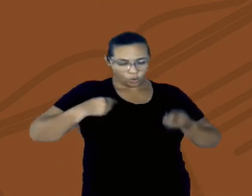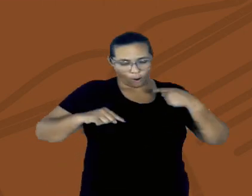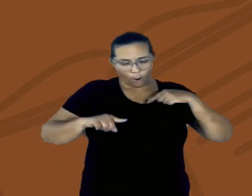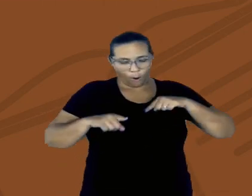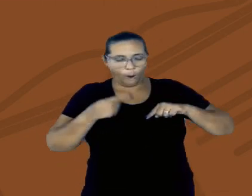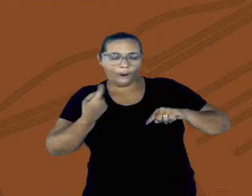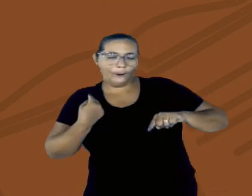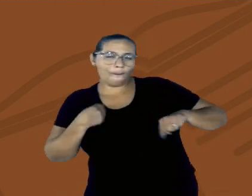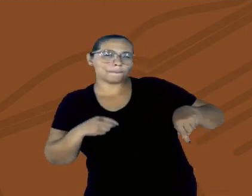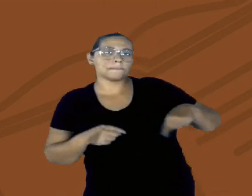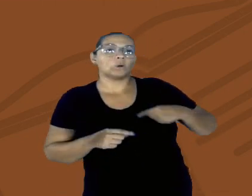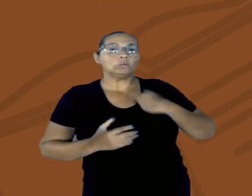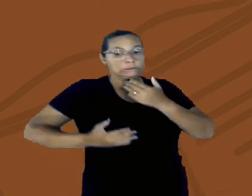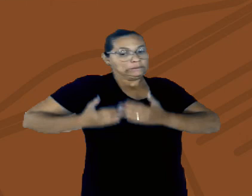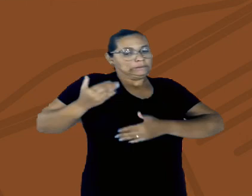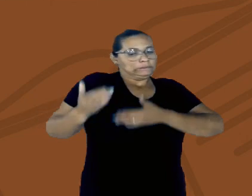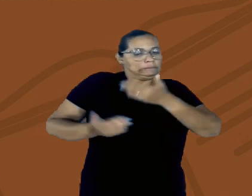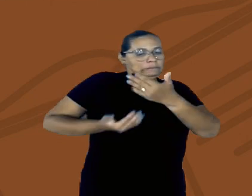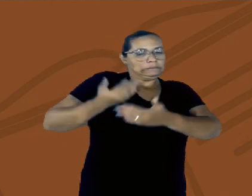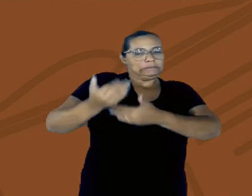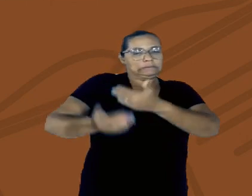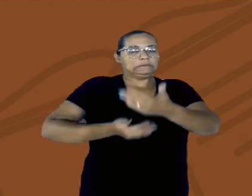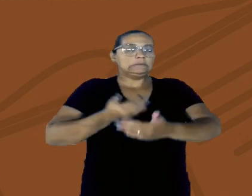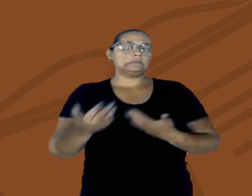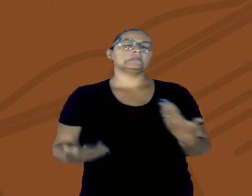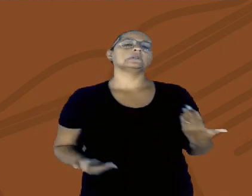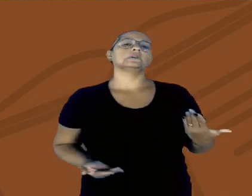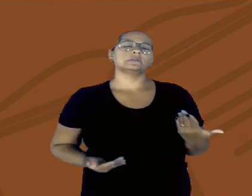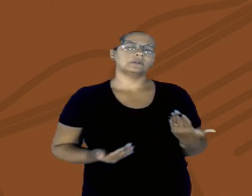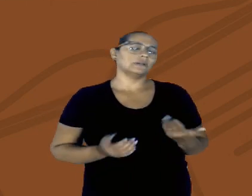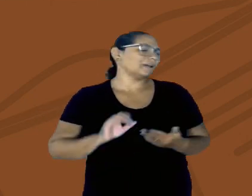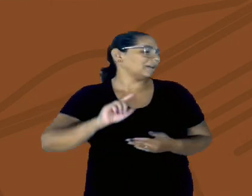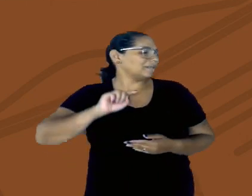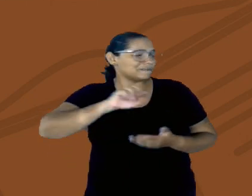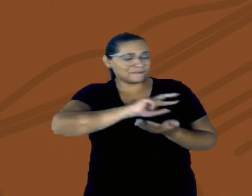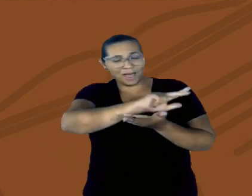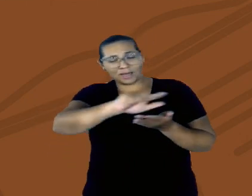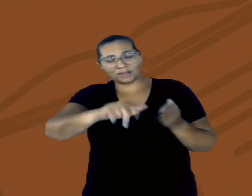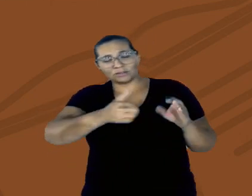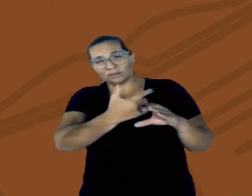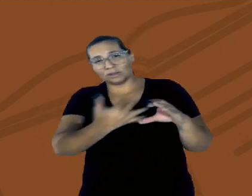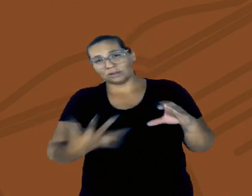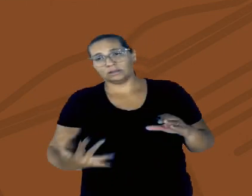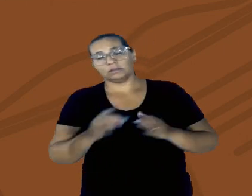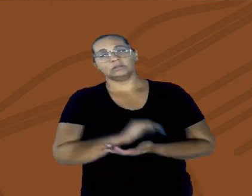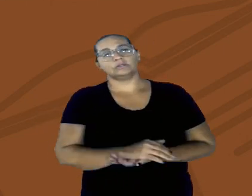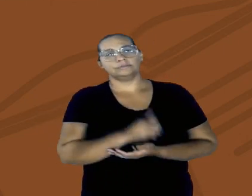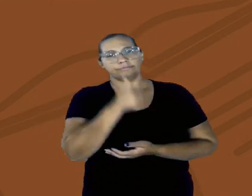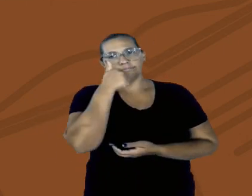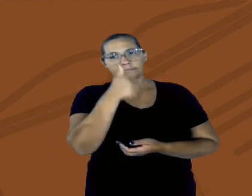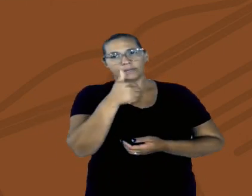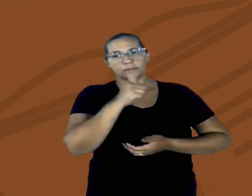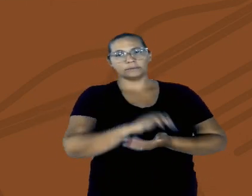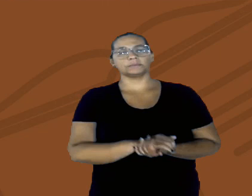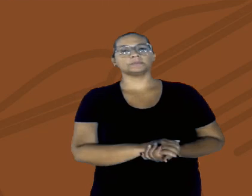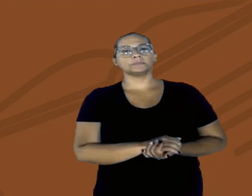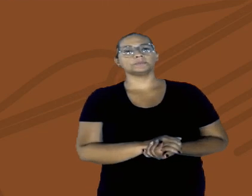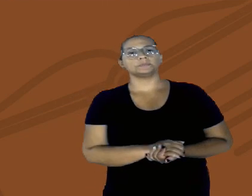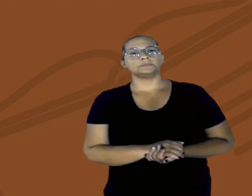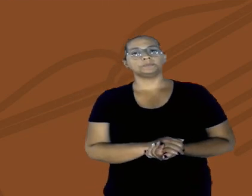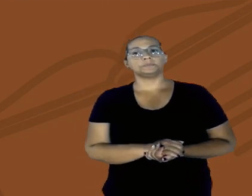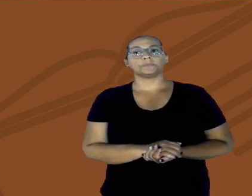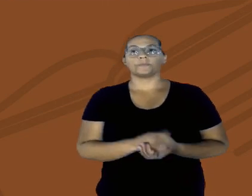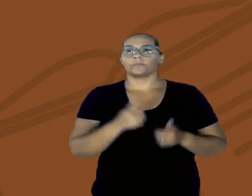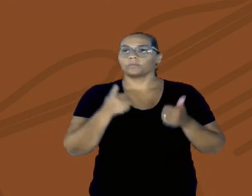começam a aflorar, dentre outras características, tá certo? Muito bem, professor. Então, eu